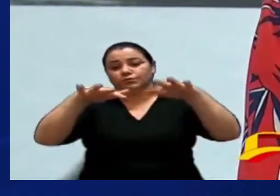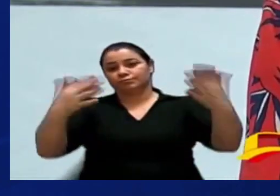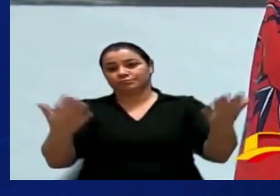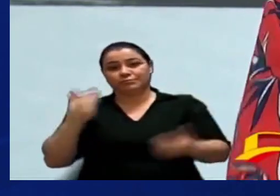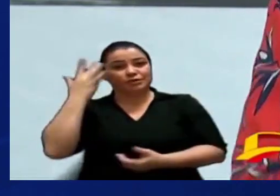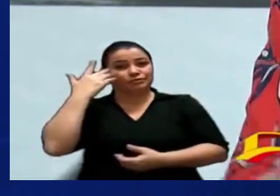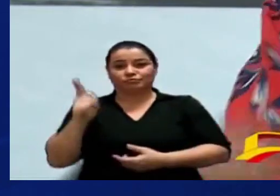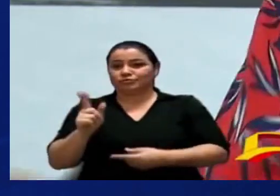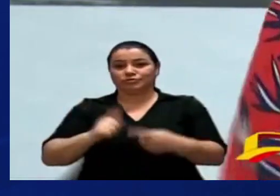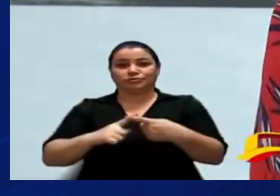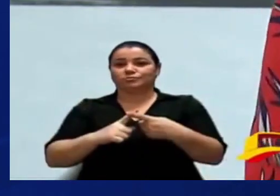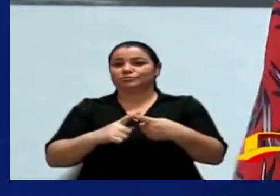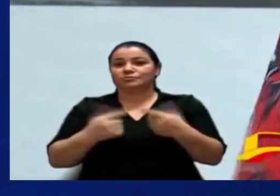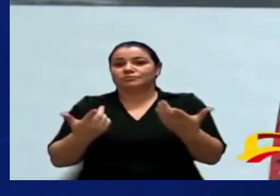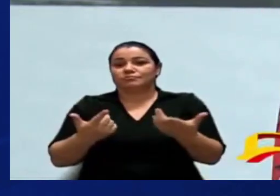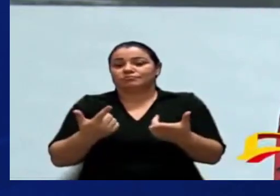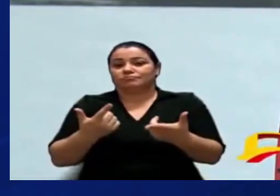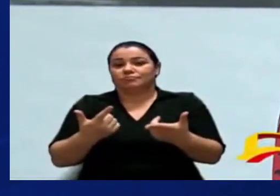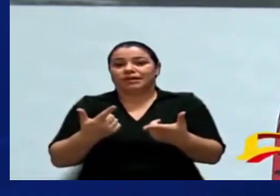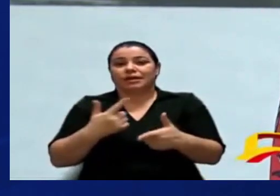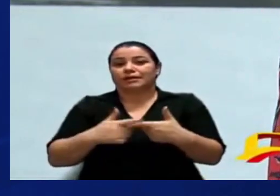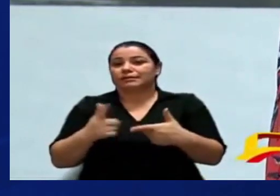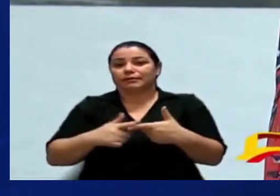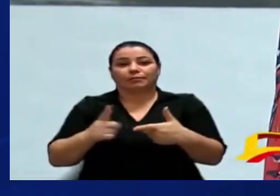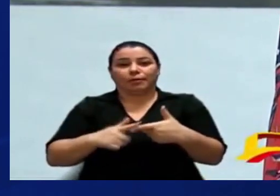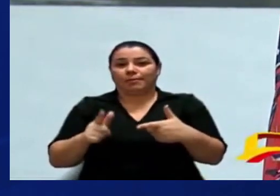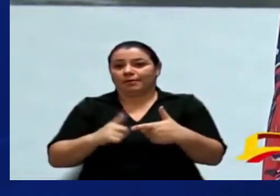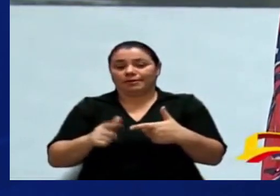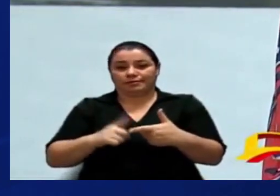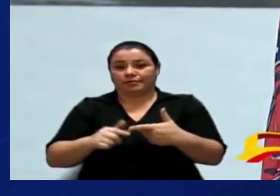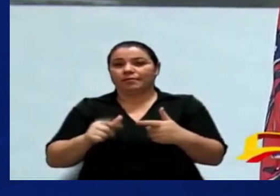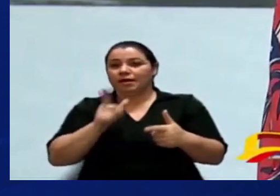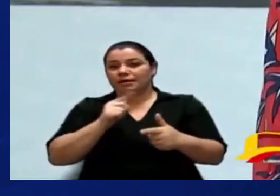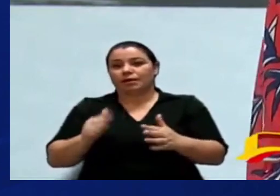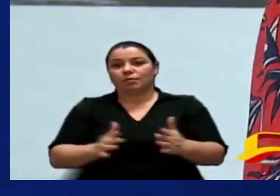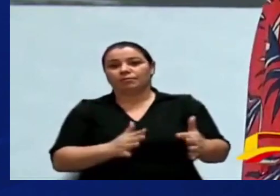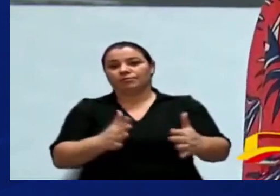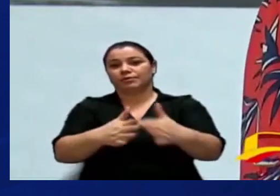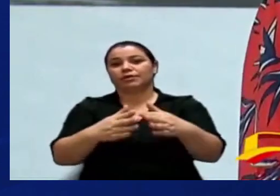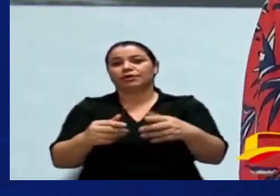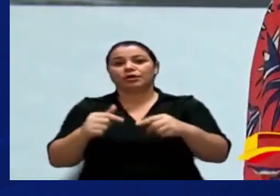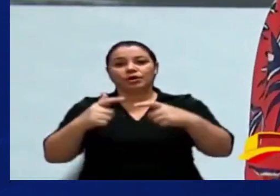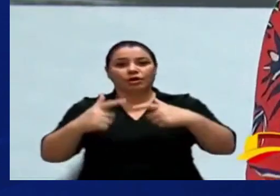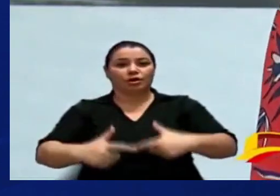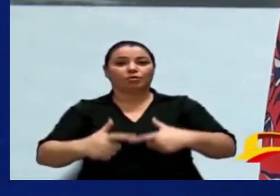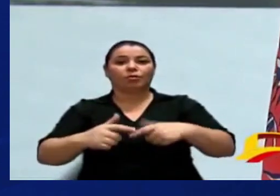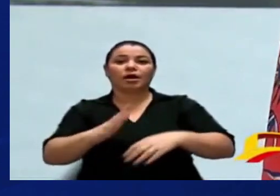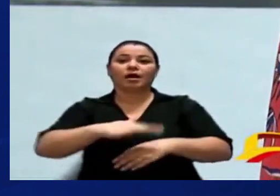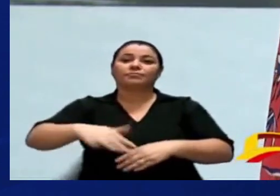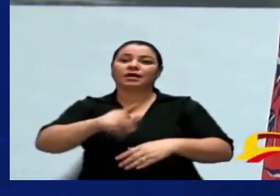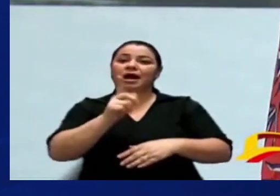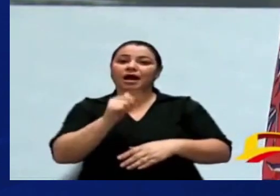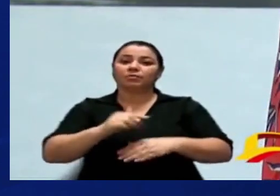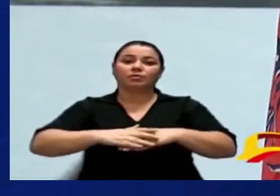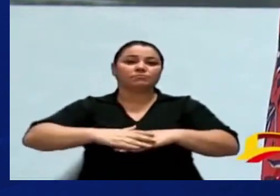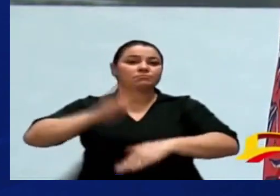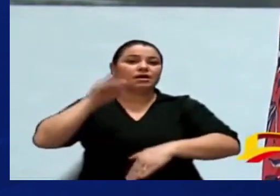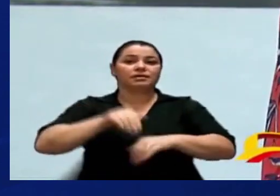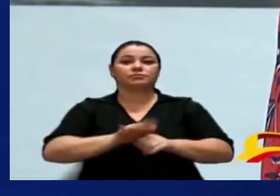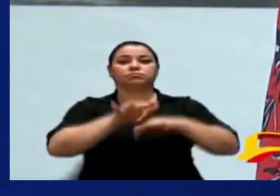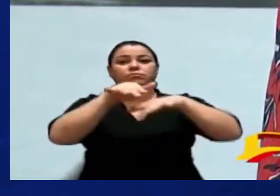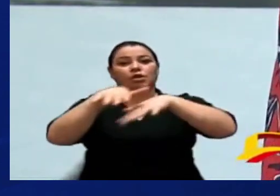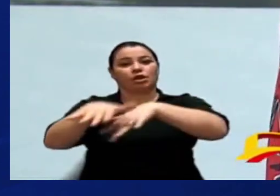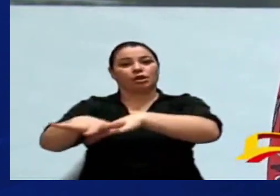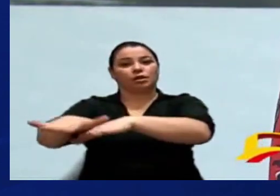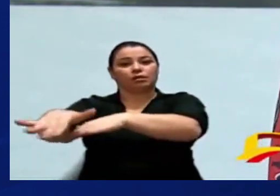Então, não se torna mais área de espraiamento das águas do Rio Sorocaba. Se torna uma área que vai jogar mais água para